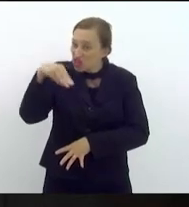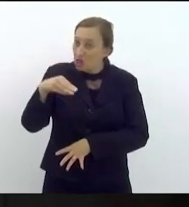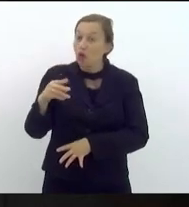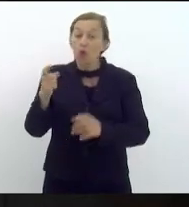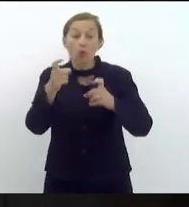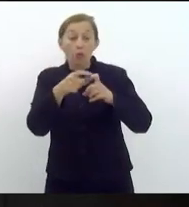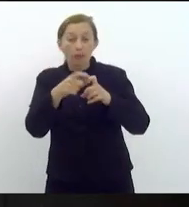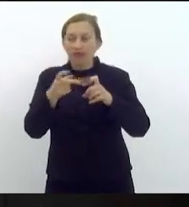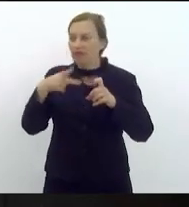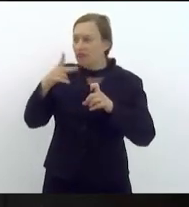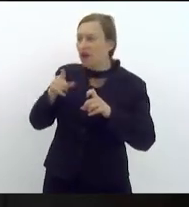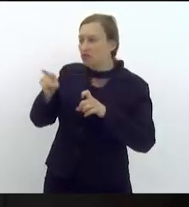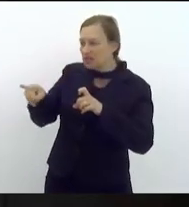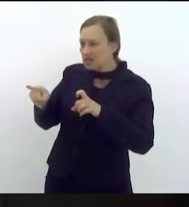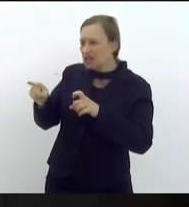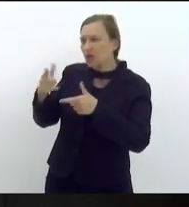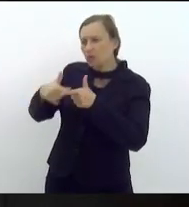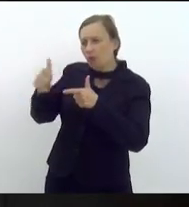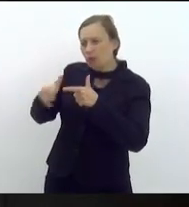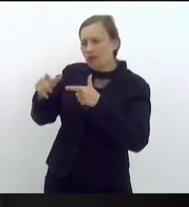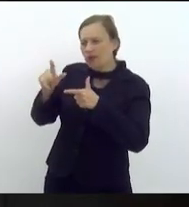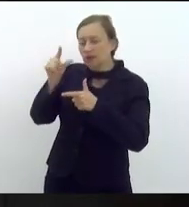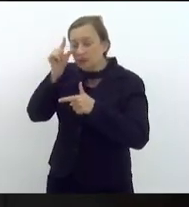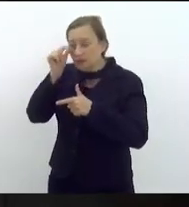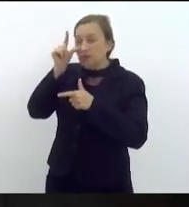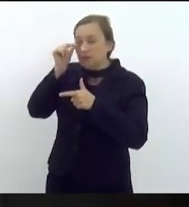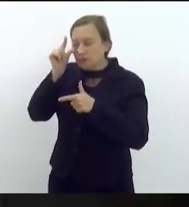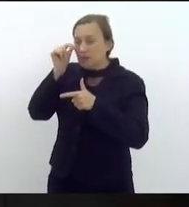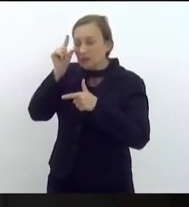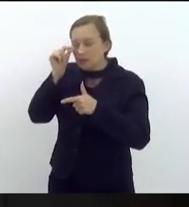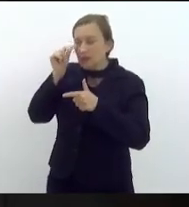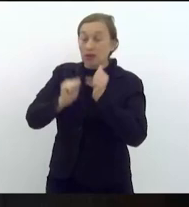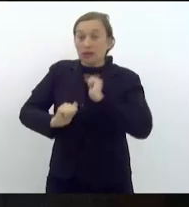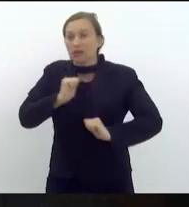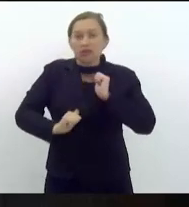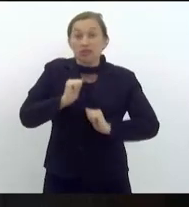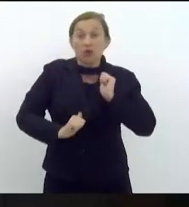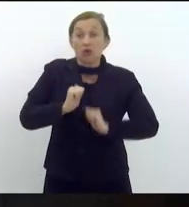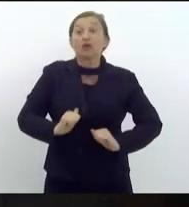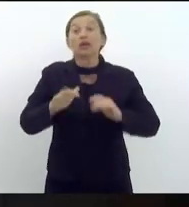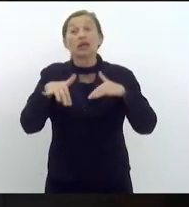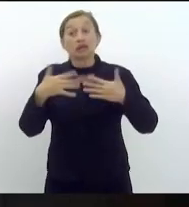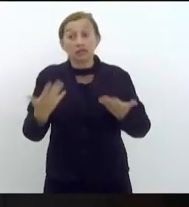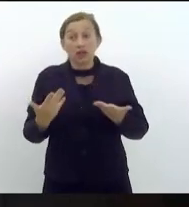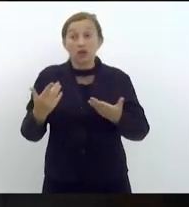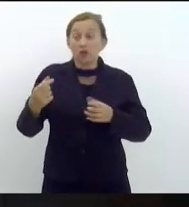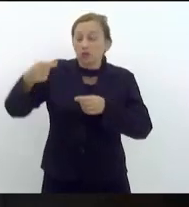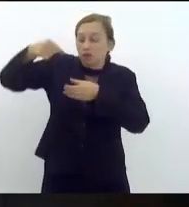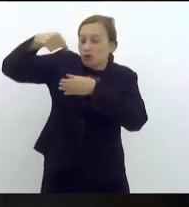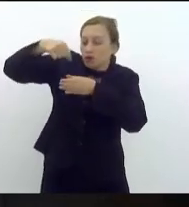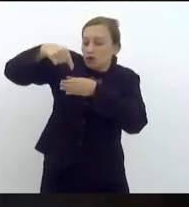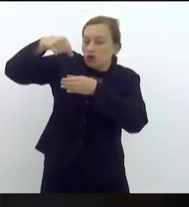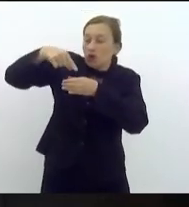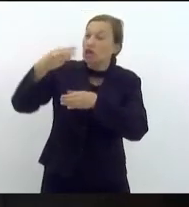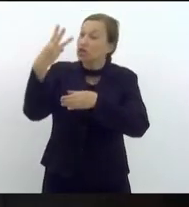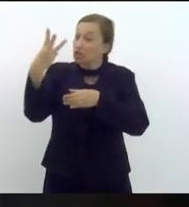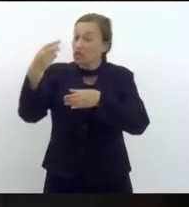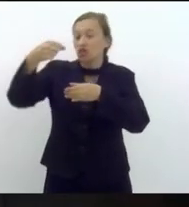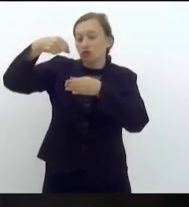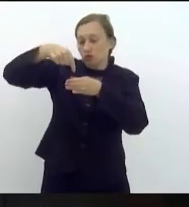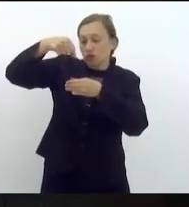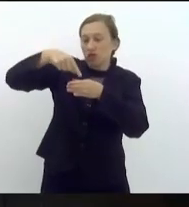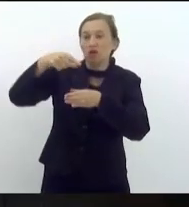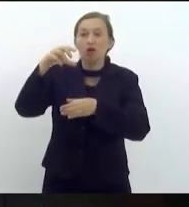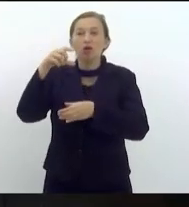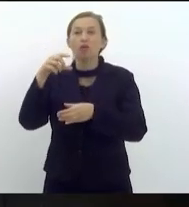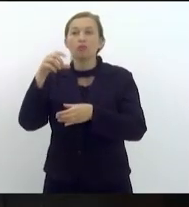problema de de insônia né de ansiedade então três gotinhas por dia essa é a dose que eu tomo